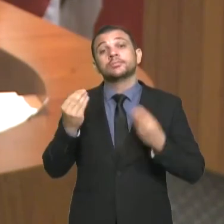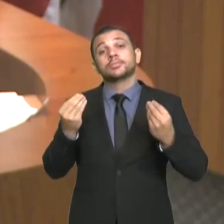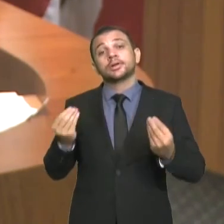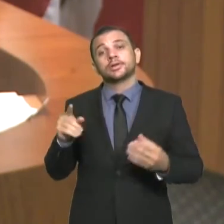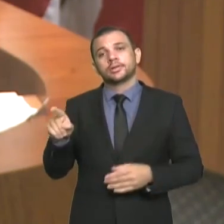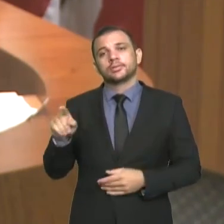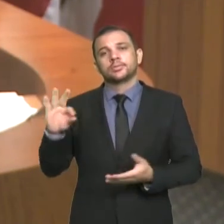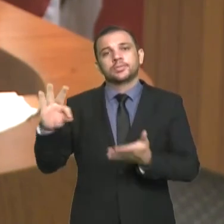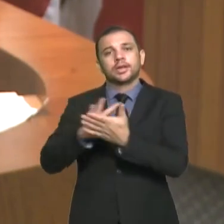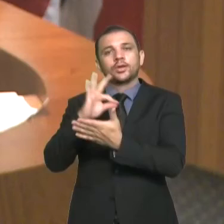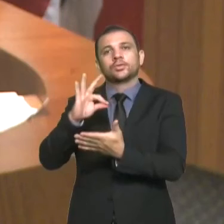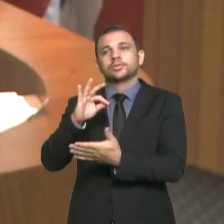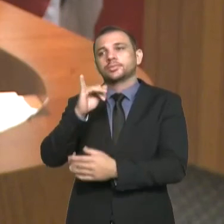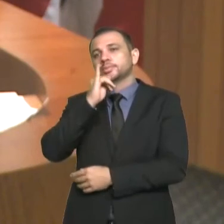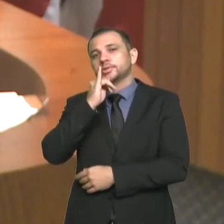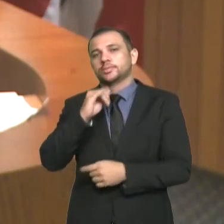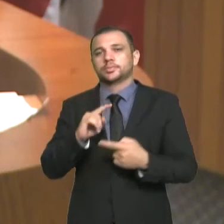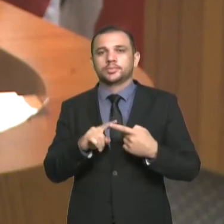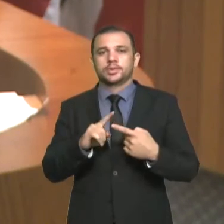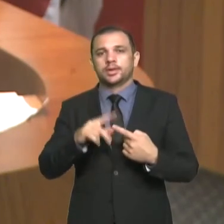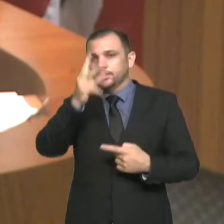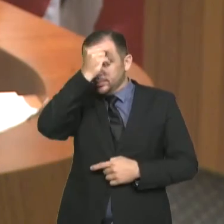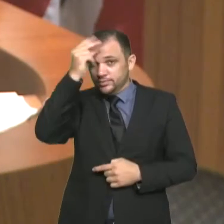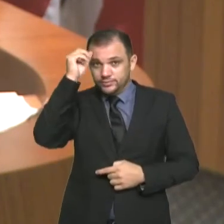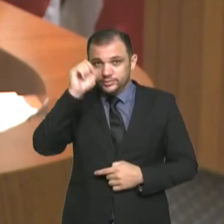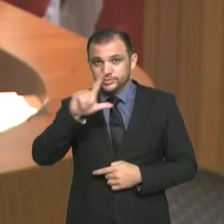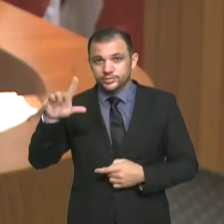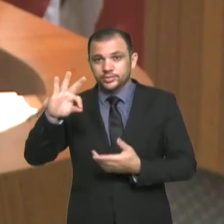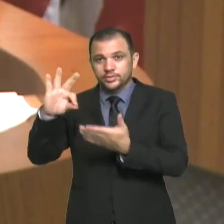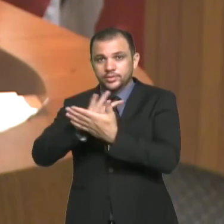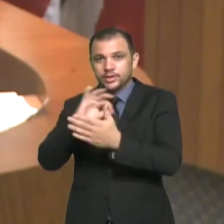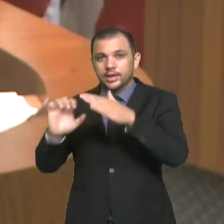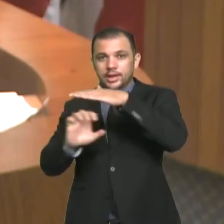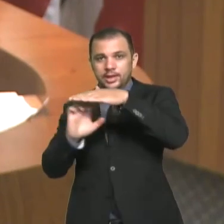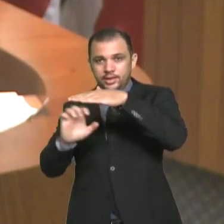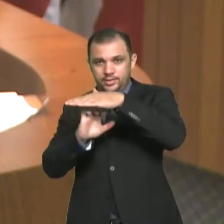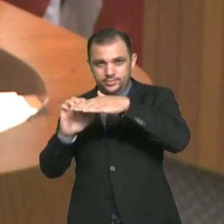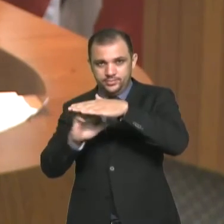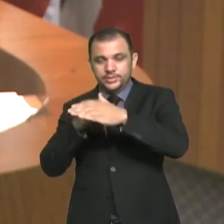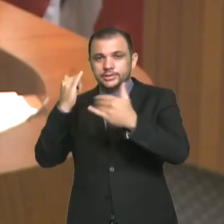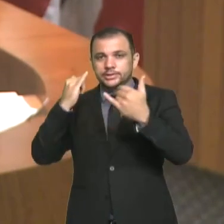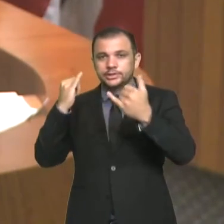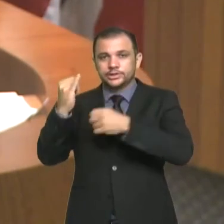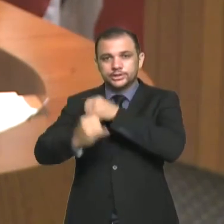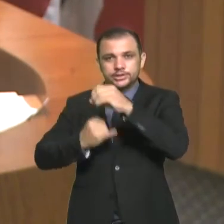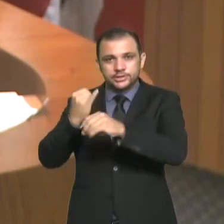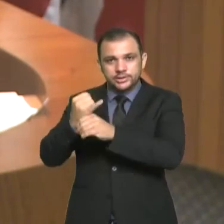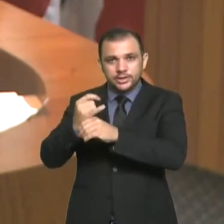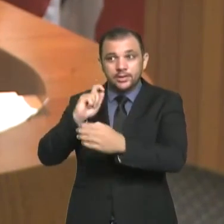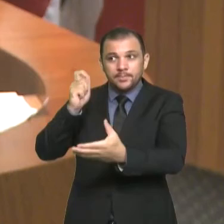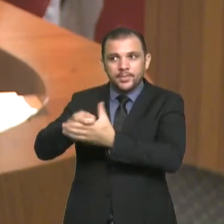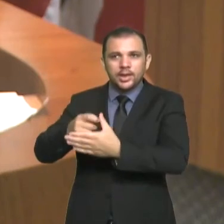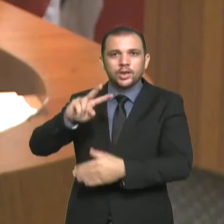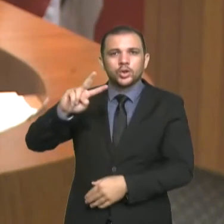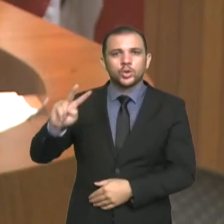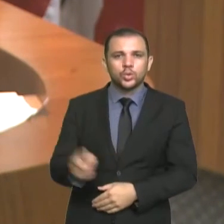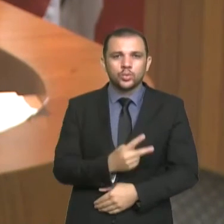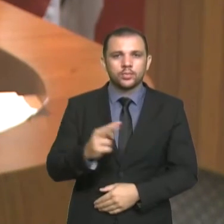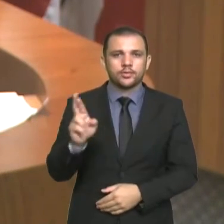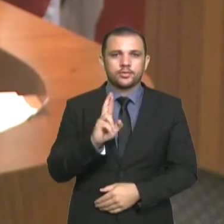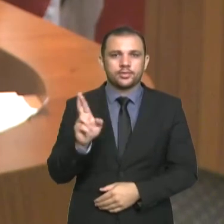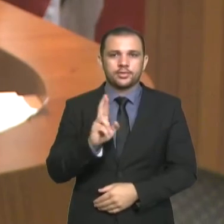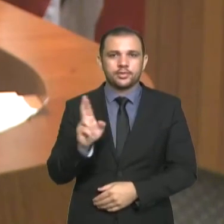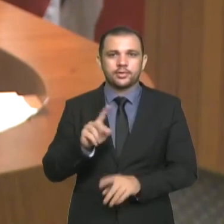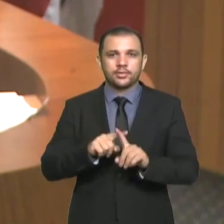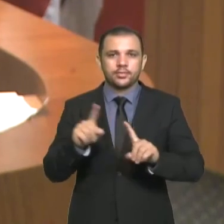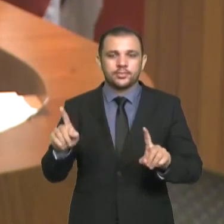seguinte contratação. Prefeitura de São Luís contrata empresa de acesso à internet por quase R$ 2 milhões, sem o